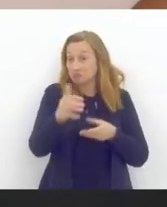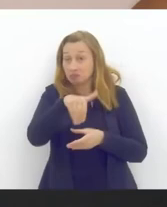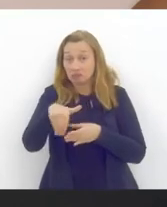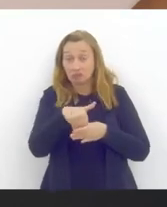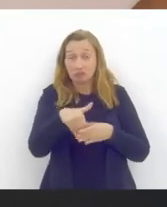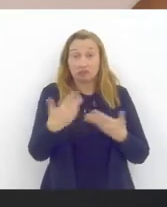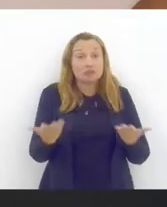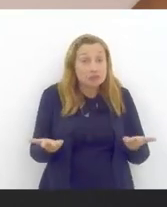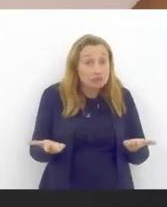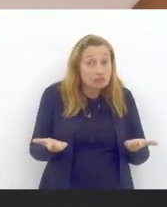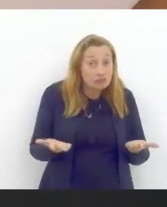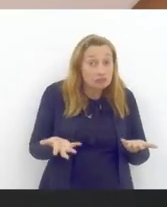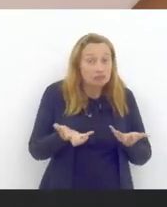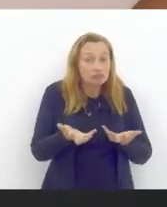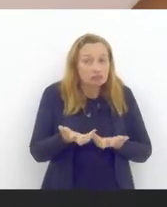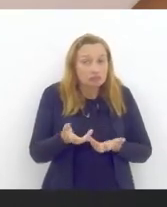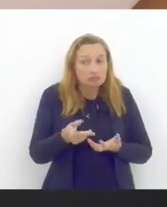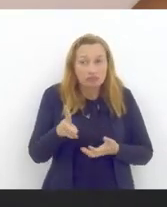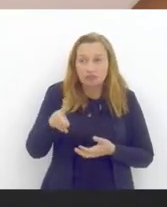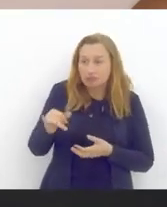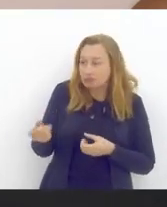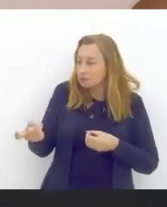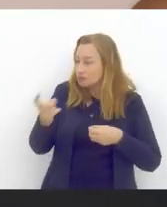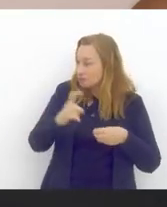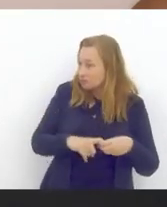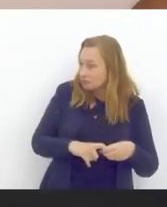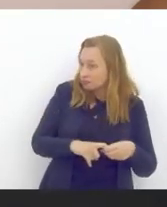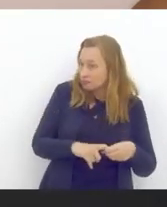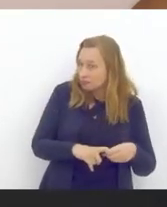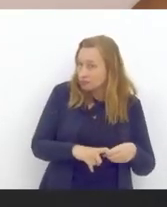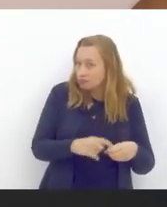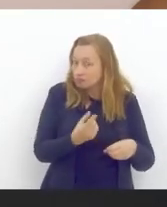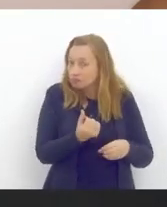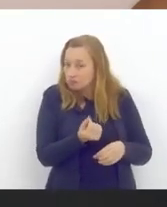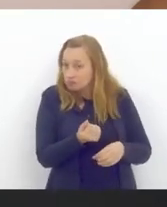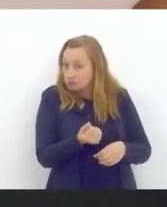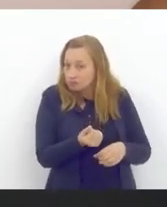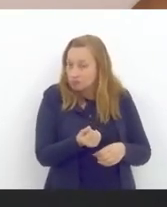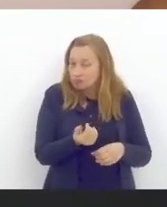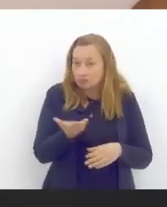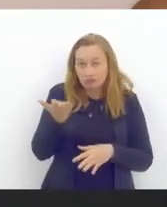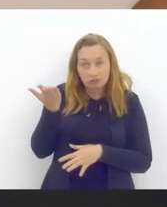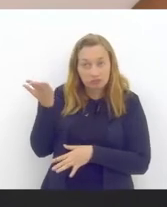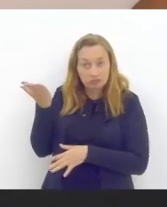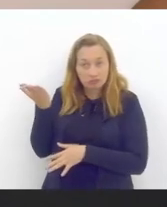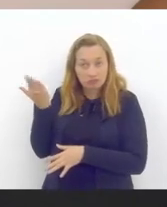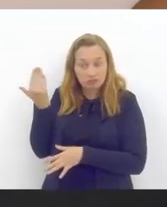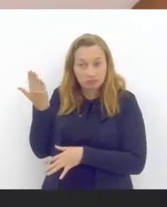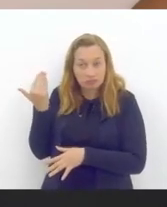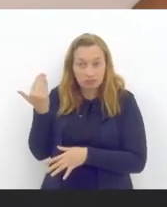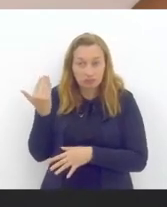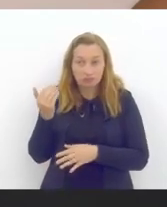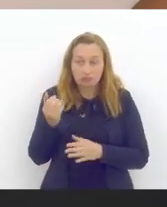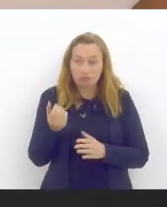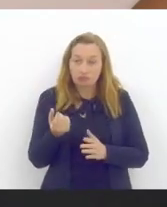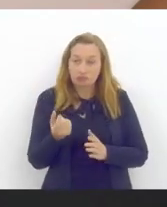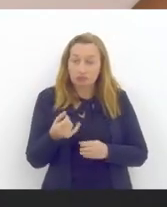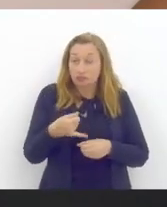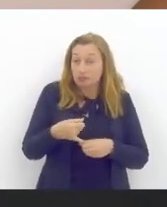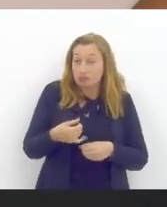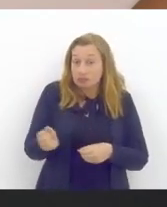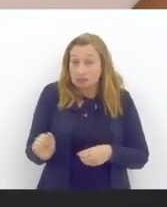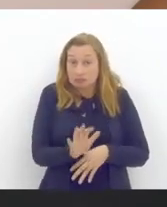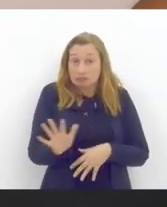porque está querendo dizer, vai voltar as alíquotas anteriores, a gasolina vai subir. Está todo mundo